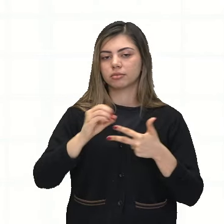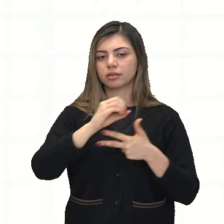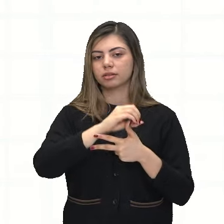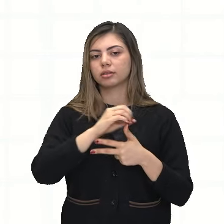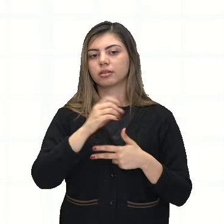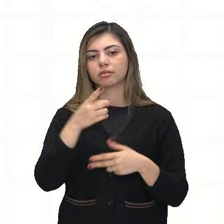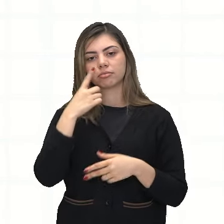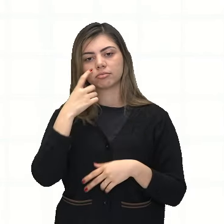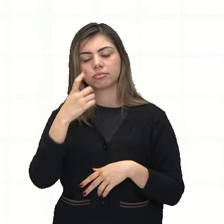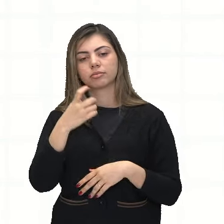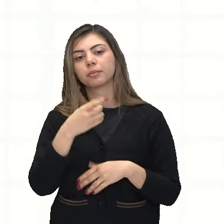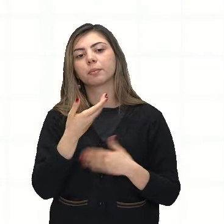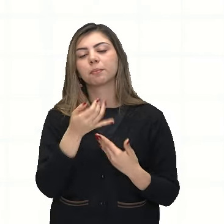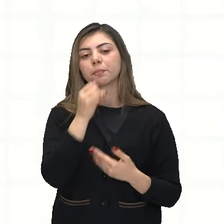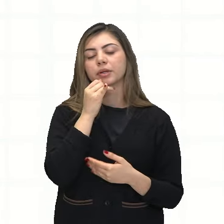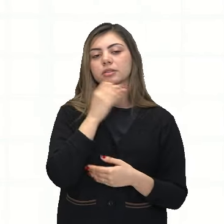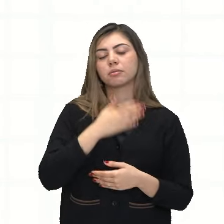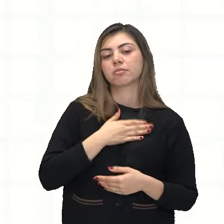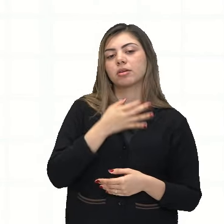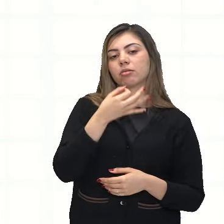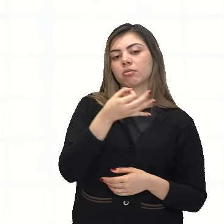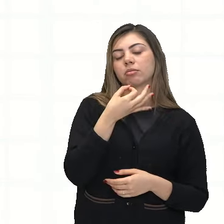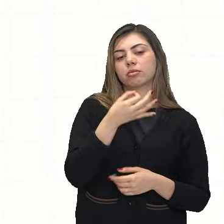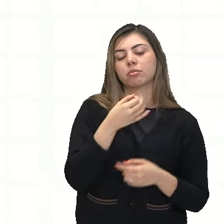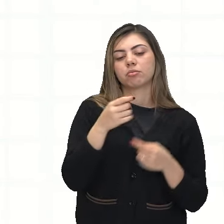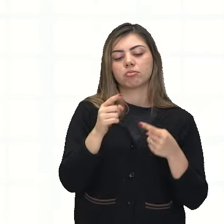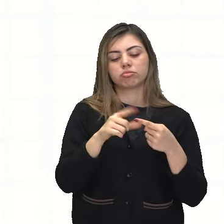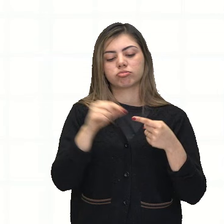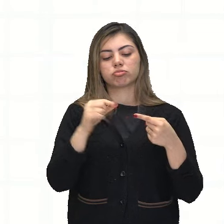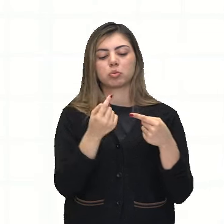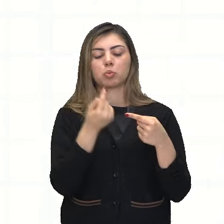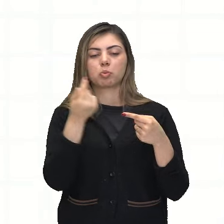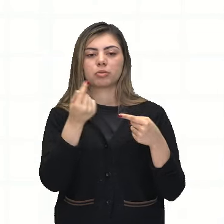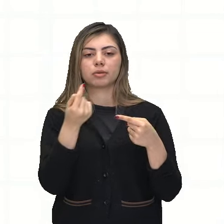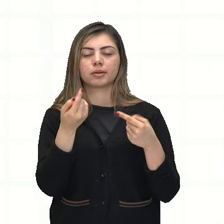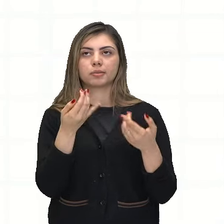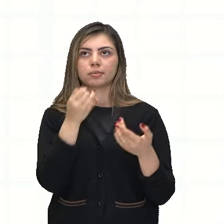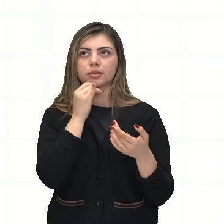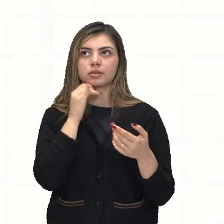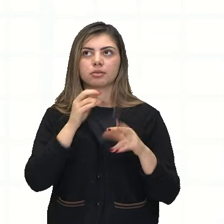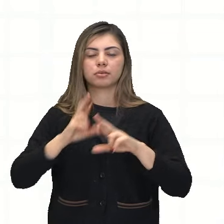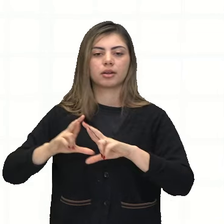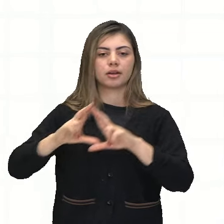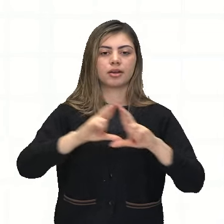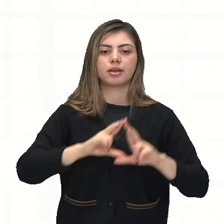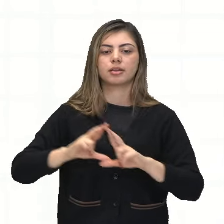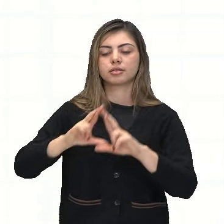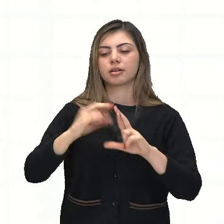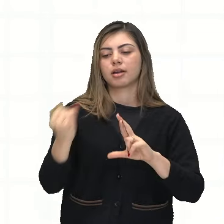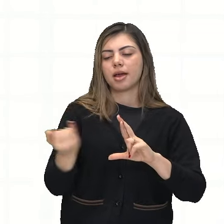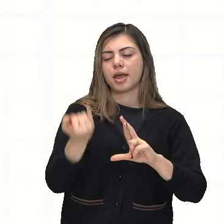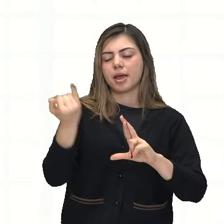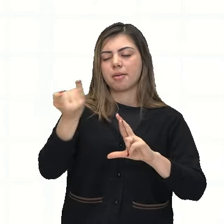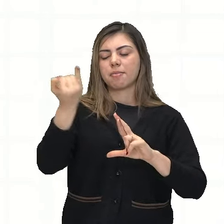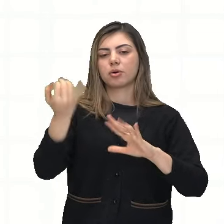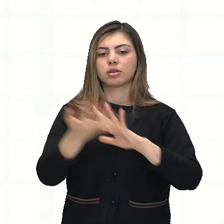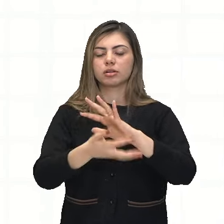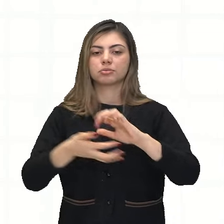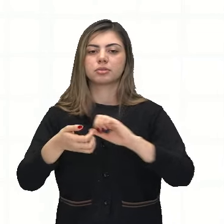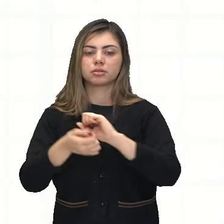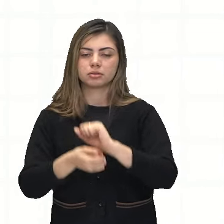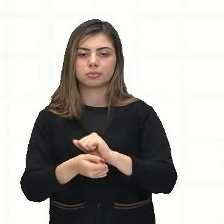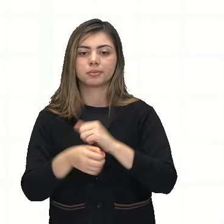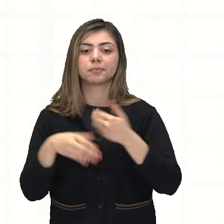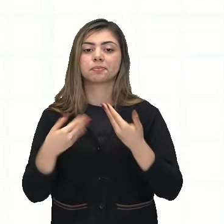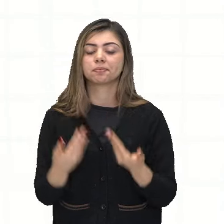pego o meu primeiro argumento se eu estou dizendo que a reciclagem é muito importante para a sustentabilidade